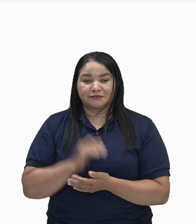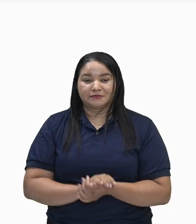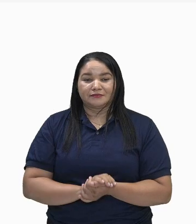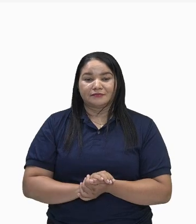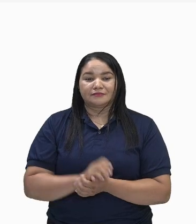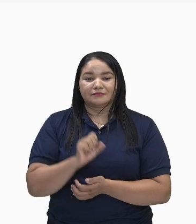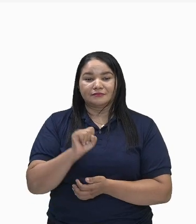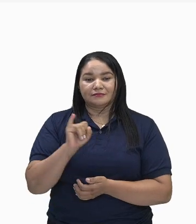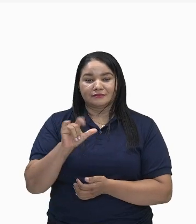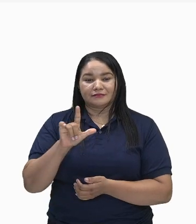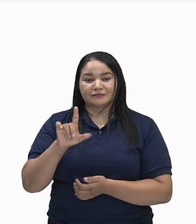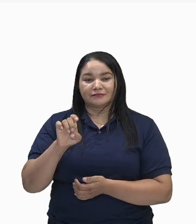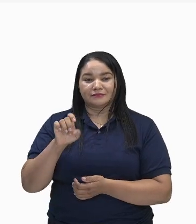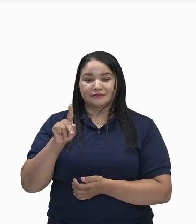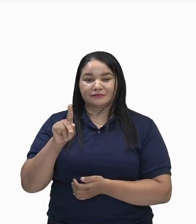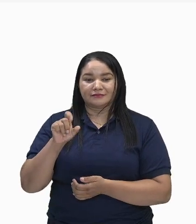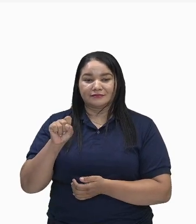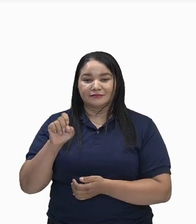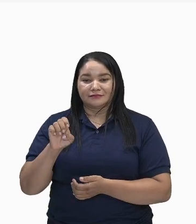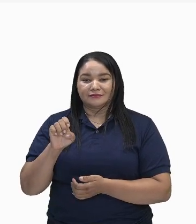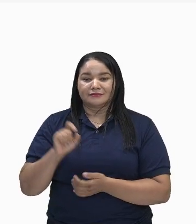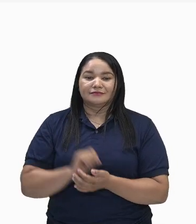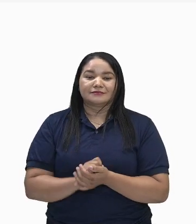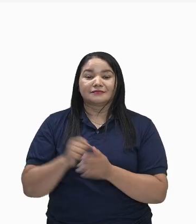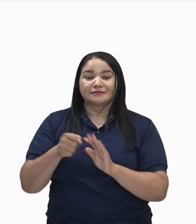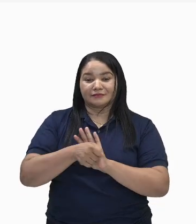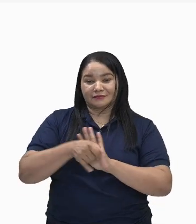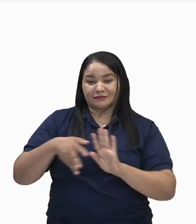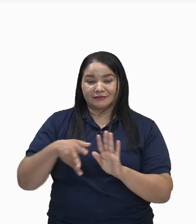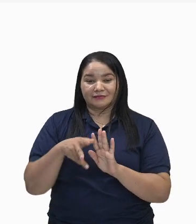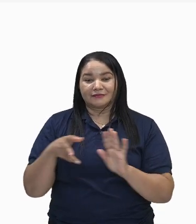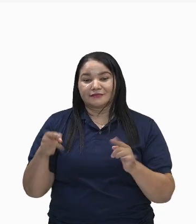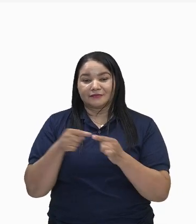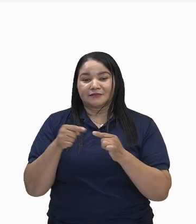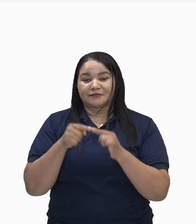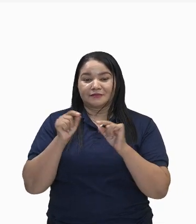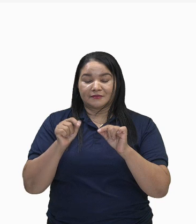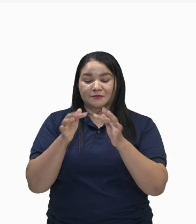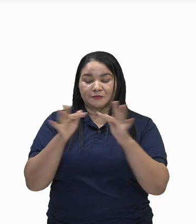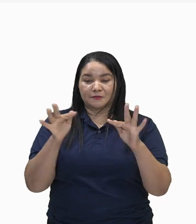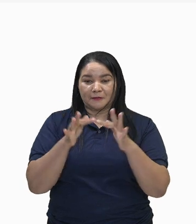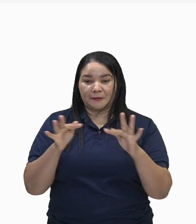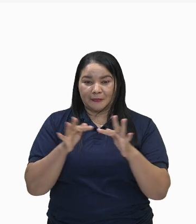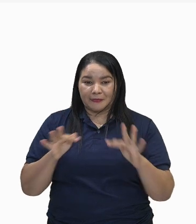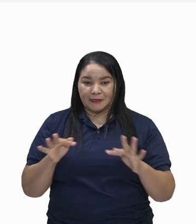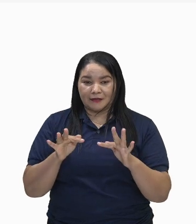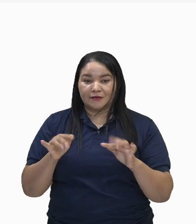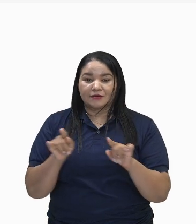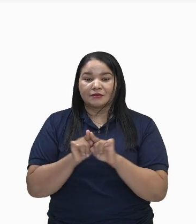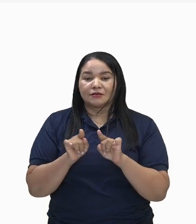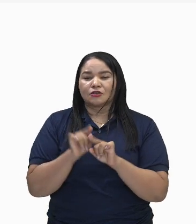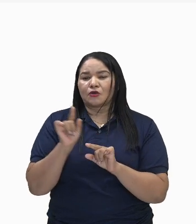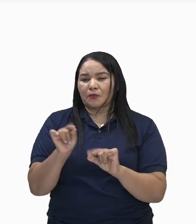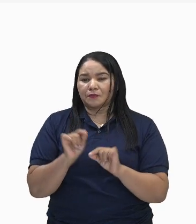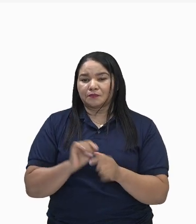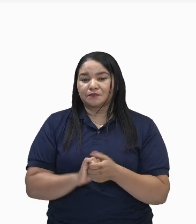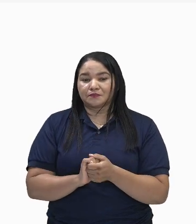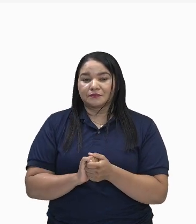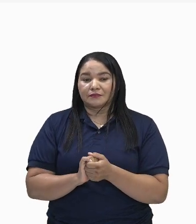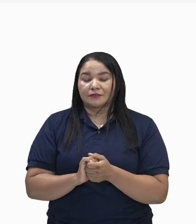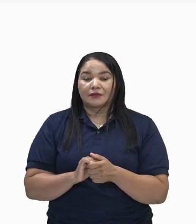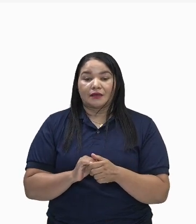Vamos ver? É uma figura de linguagem que está na categoria de figura de sintaxe ou de construção. Isso porque ela